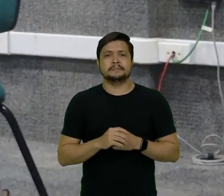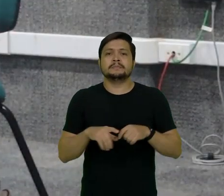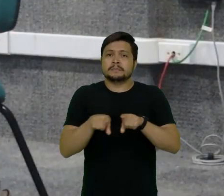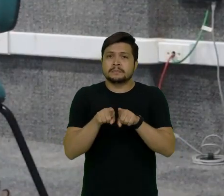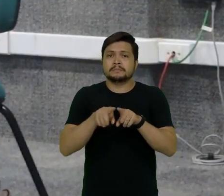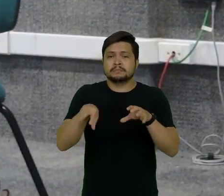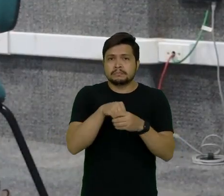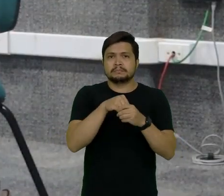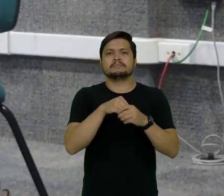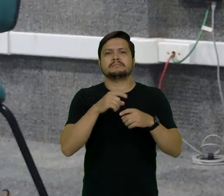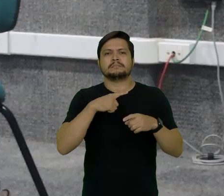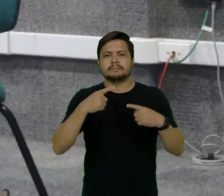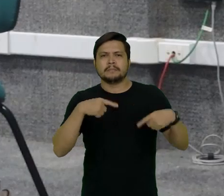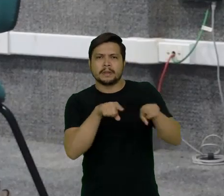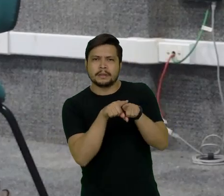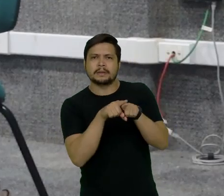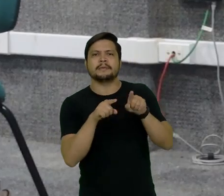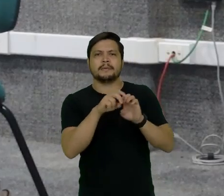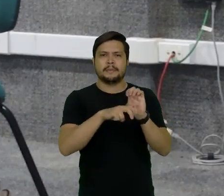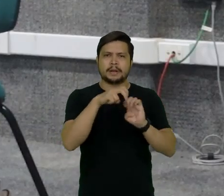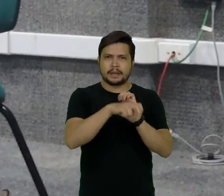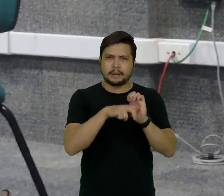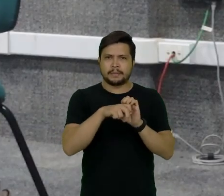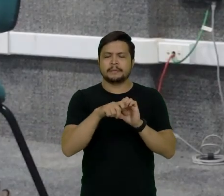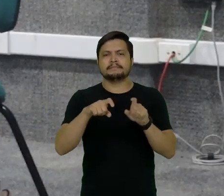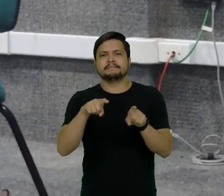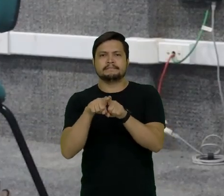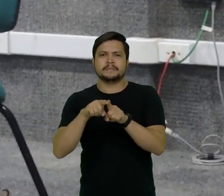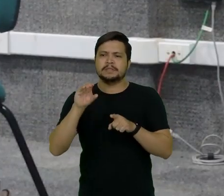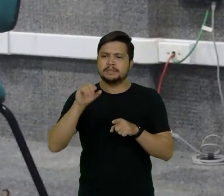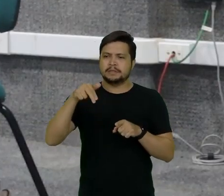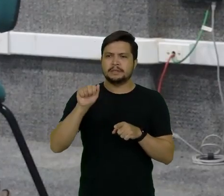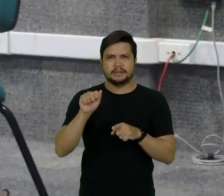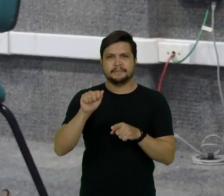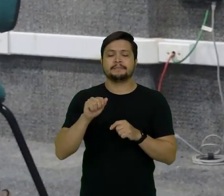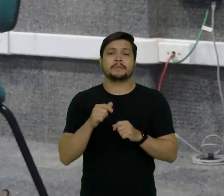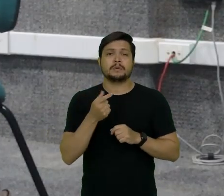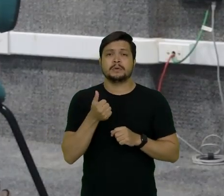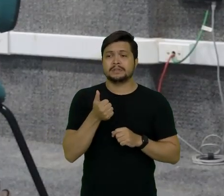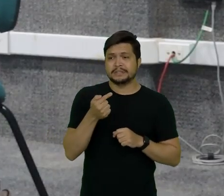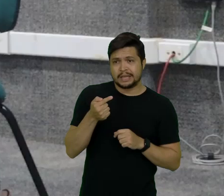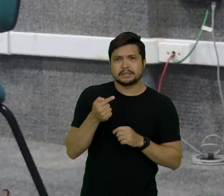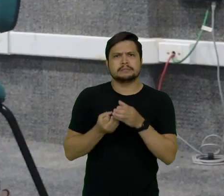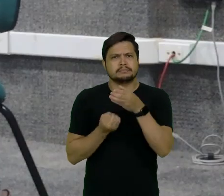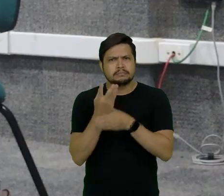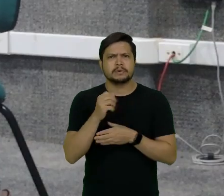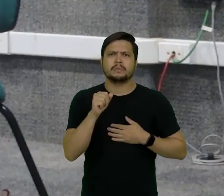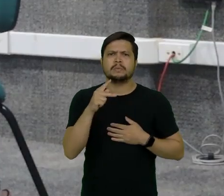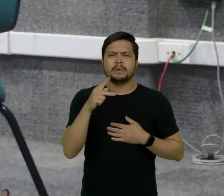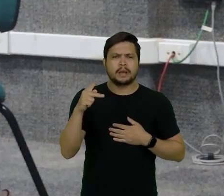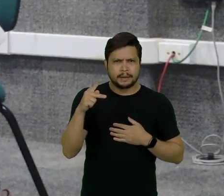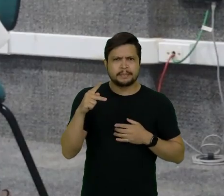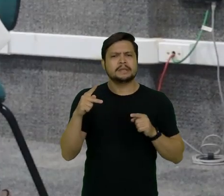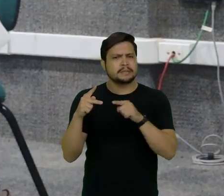projeto Forrageiras para o Semiárido, uma parceria da Embrapa com a CNA. Em 2017, lançou o